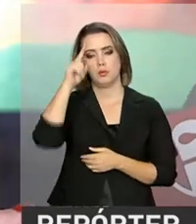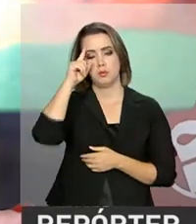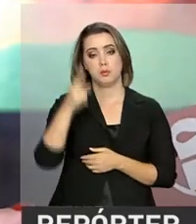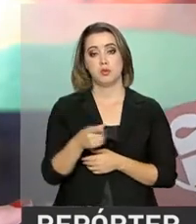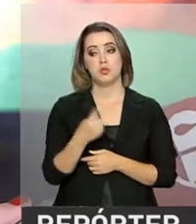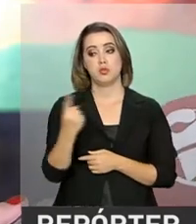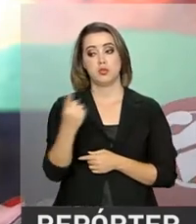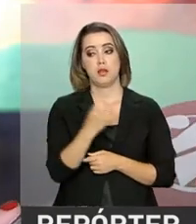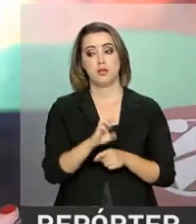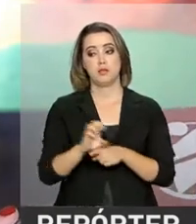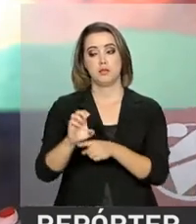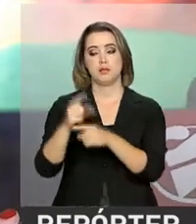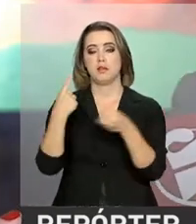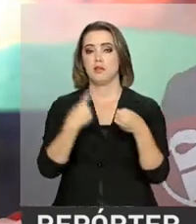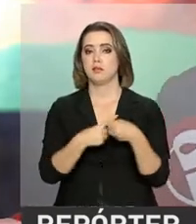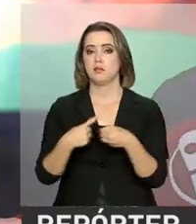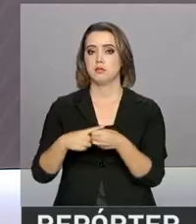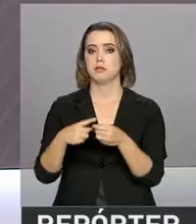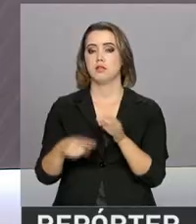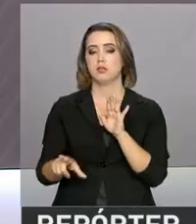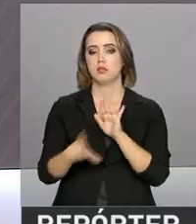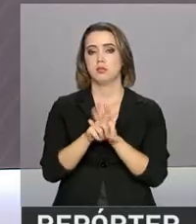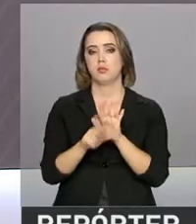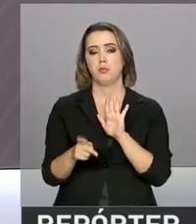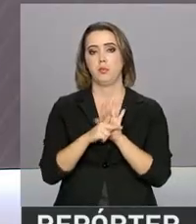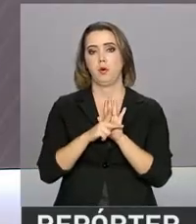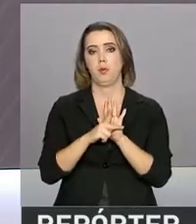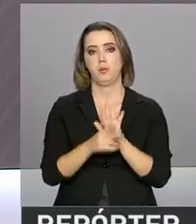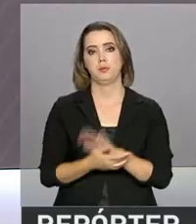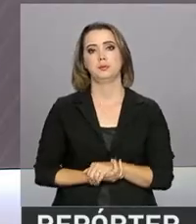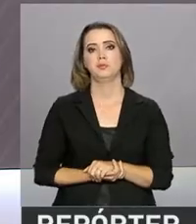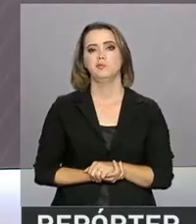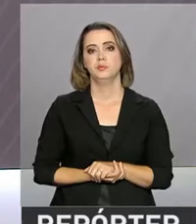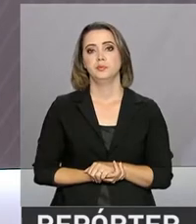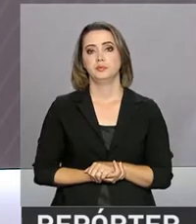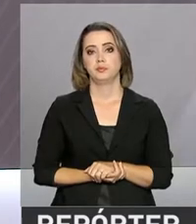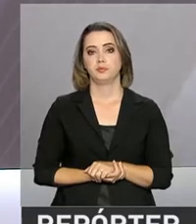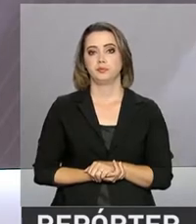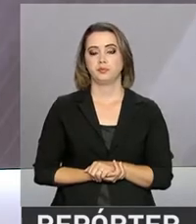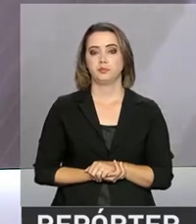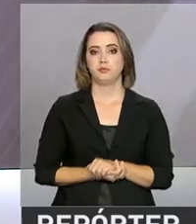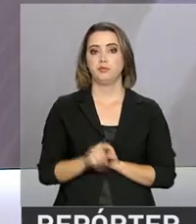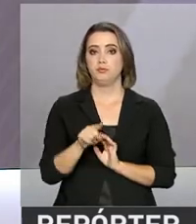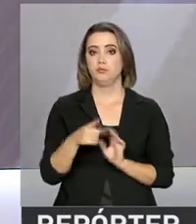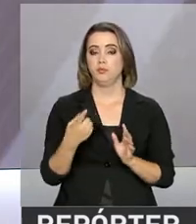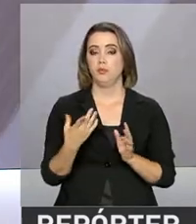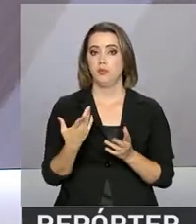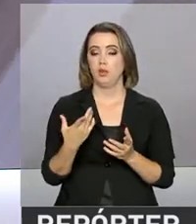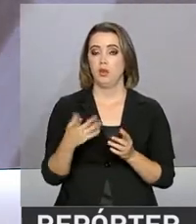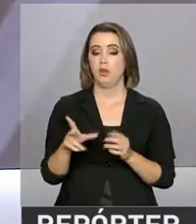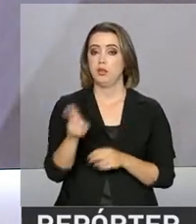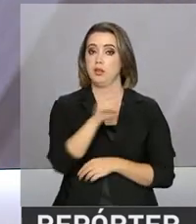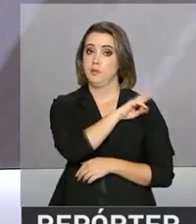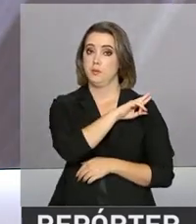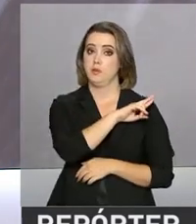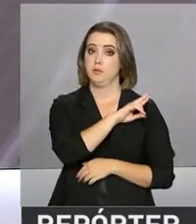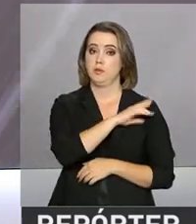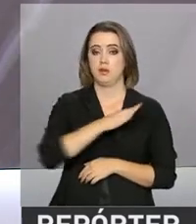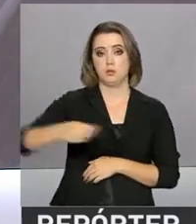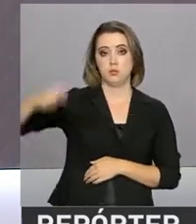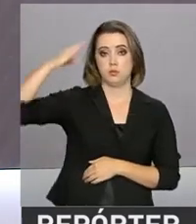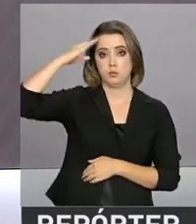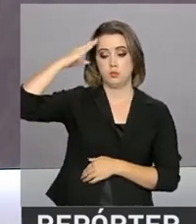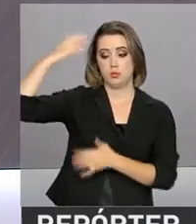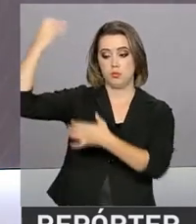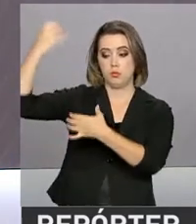de estados e municípios legislar em relação à Previdência. Entre as atribuições do Exército Brasileiro está a fiscalização